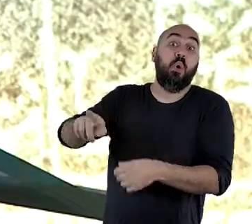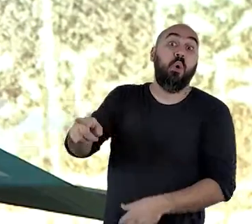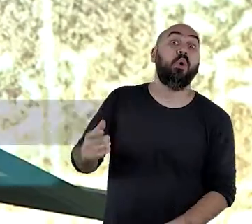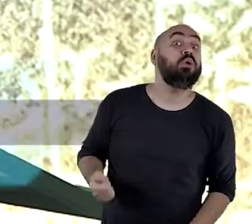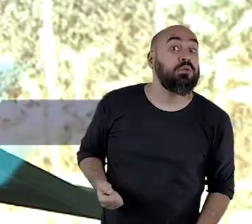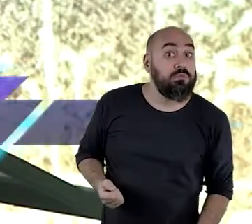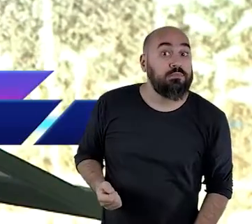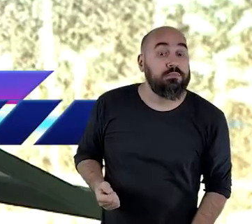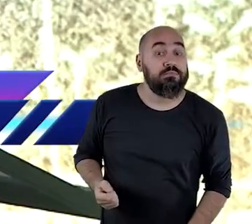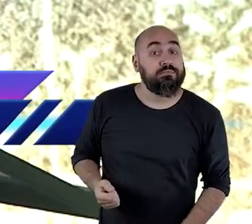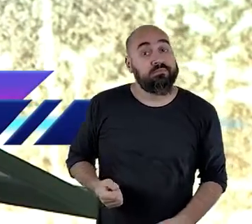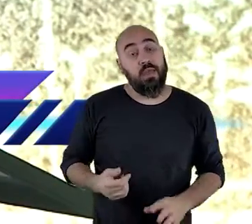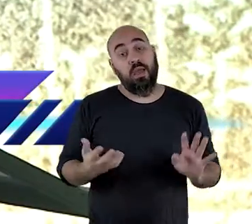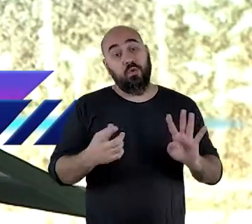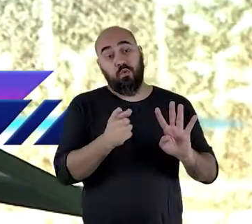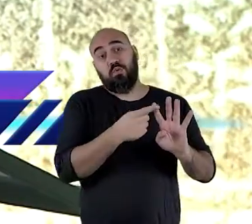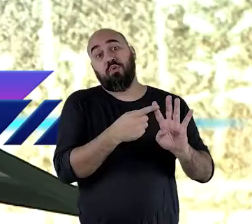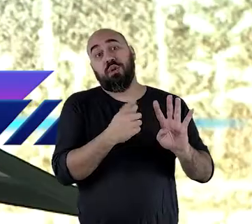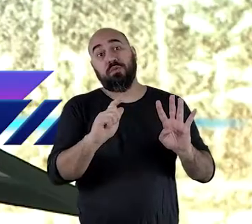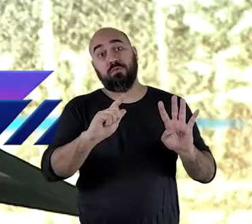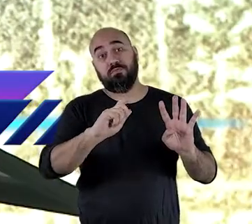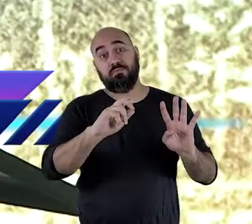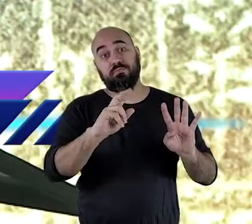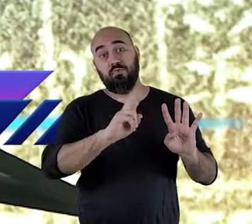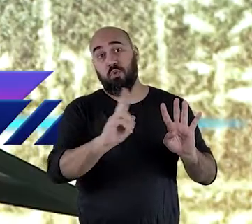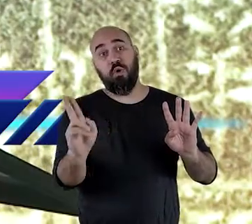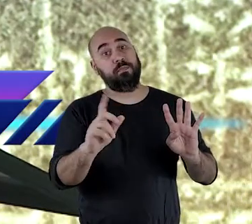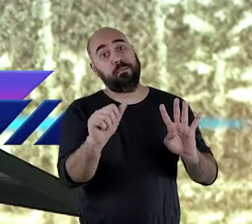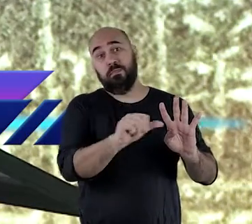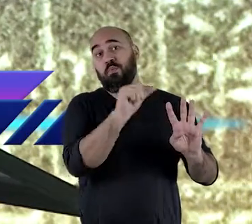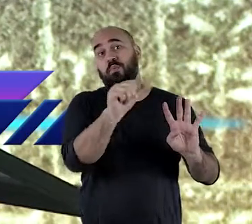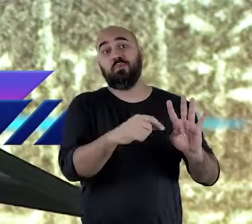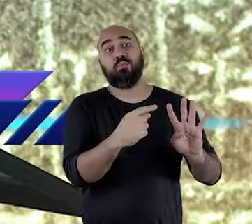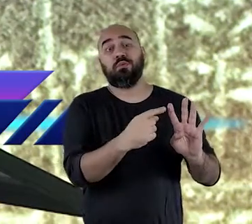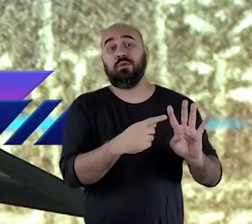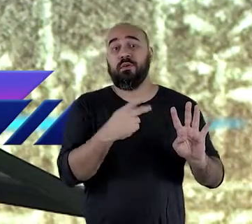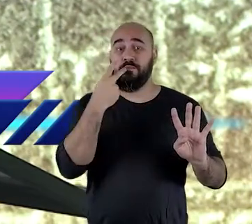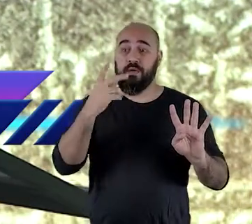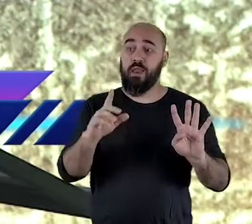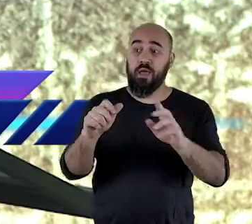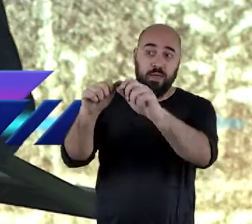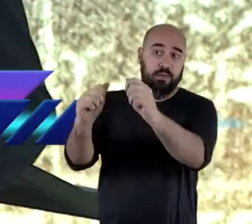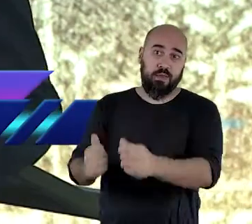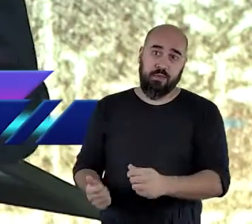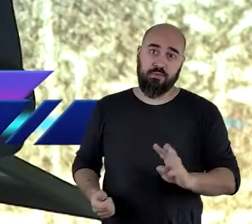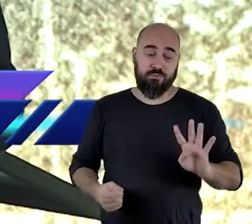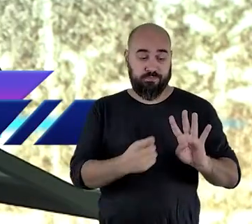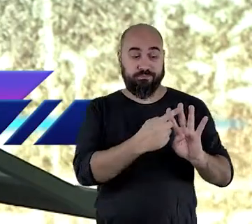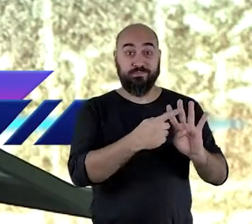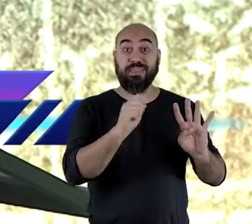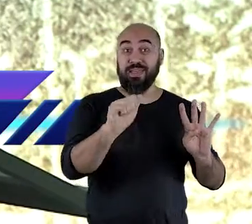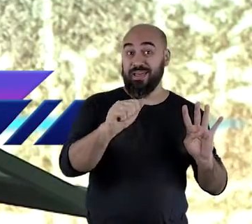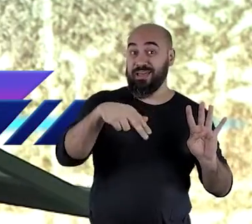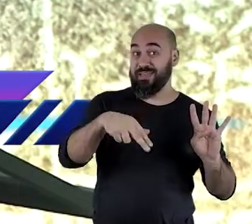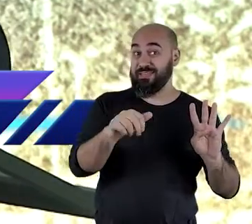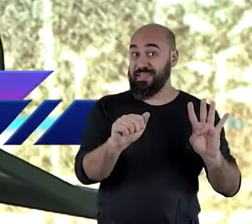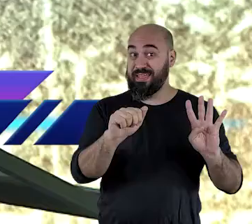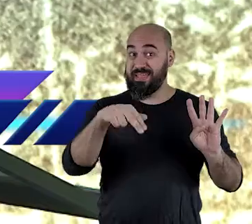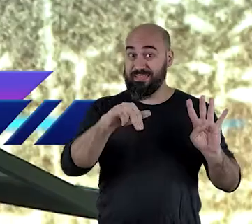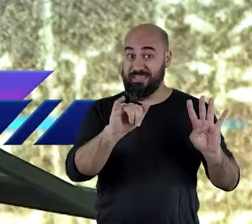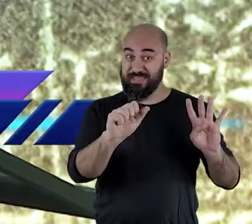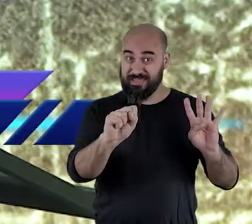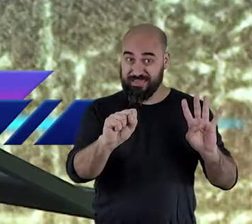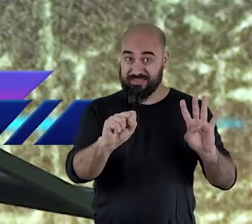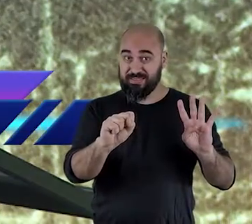do Deus verdadeiro, agora fala de uma divindade pagã. Ananias, que significa o Senhor é